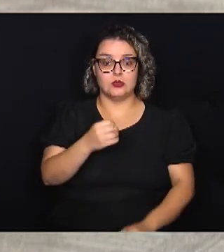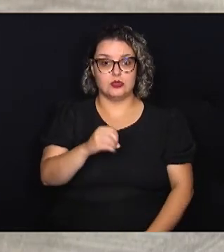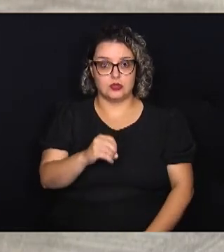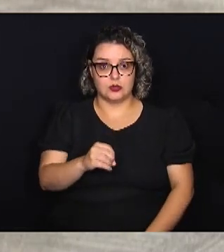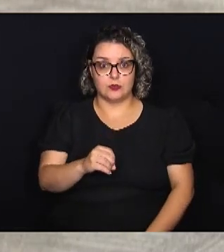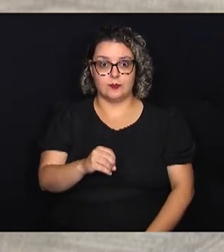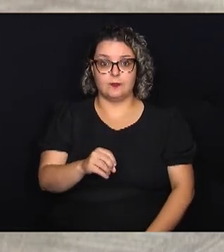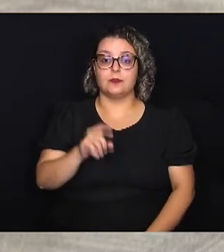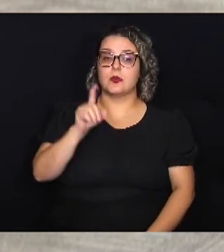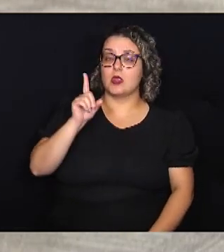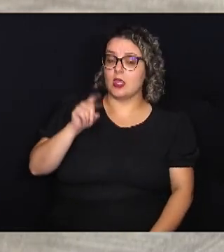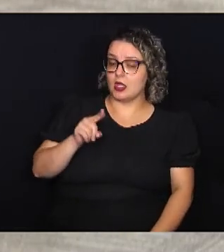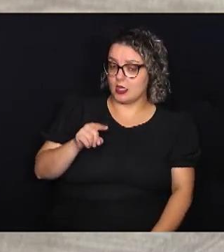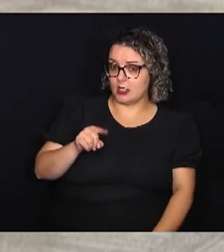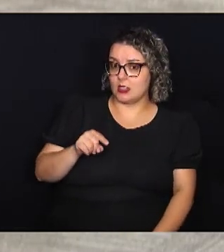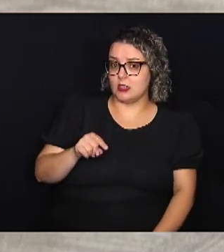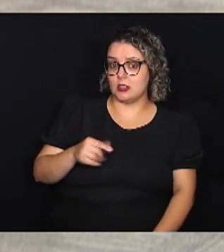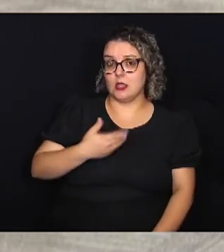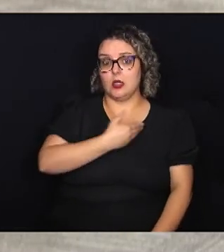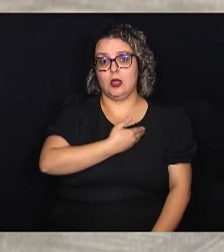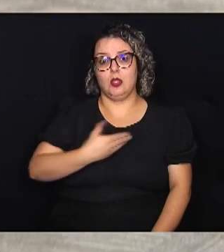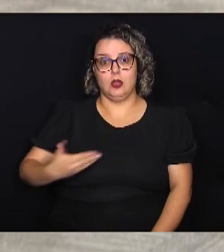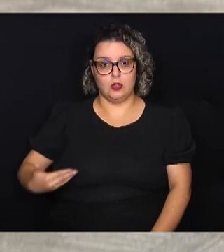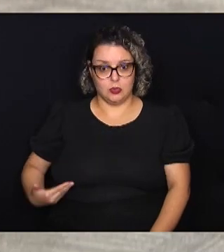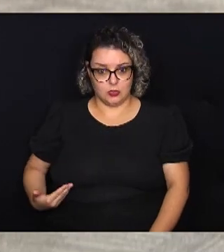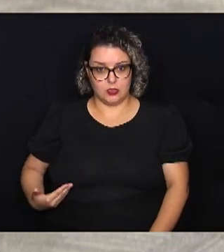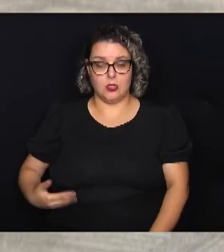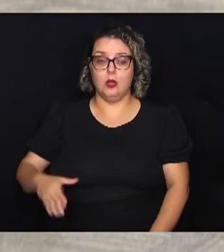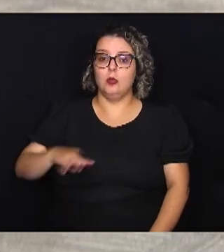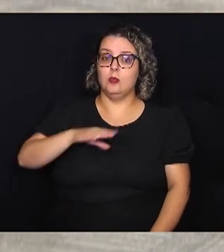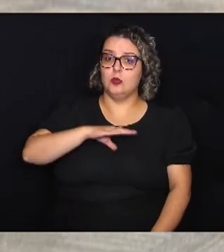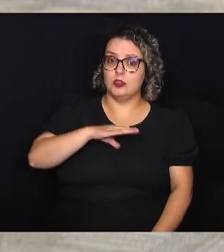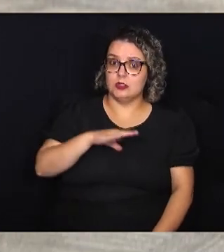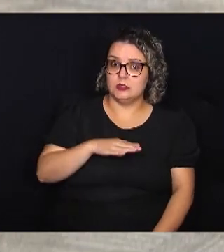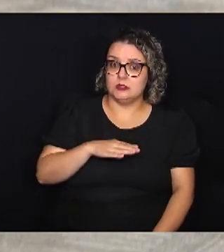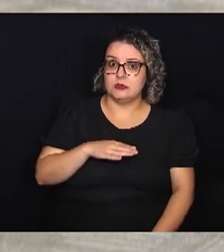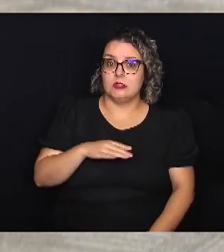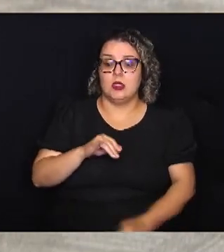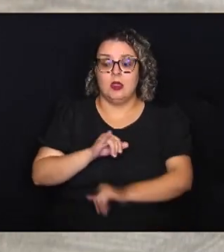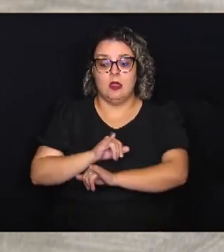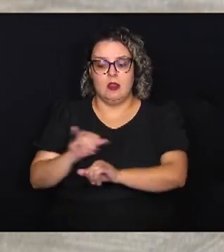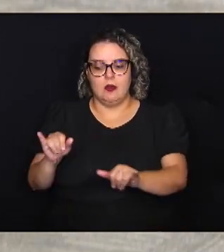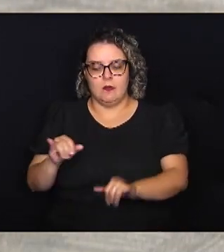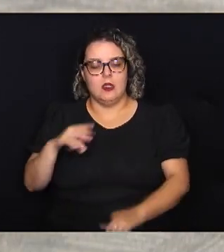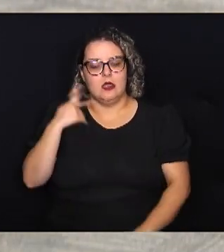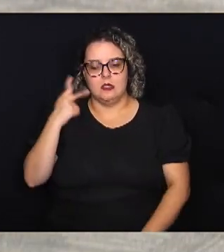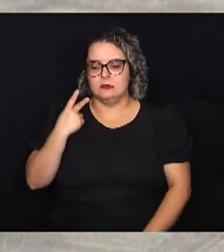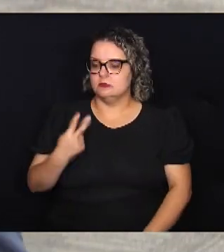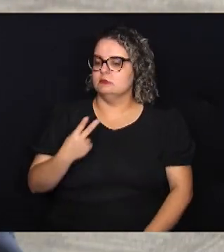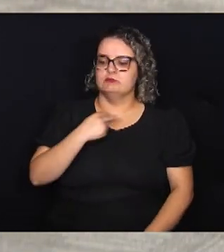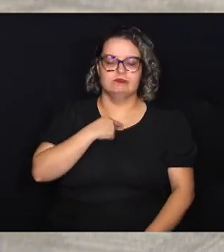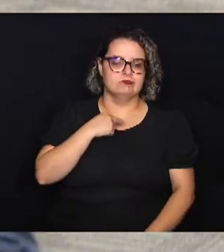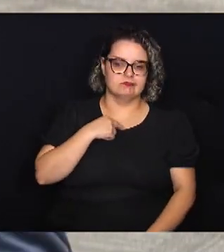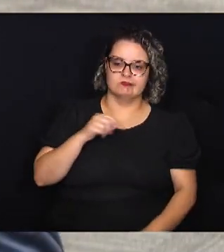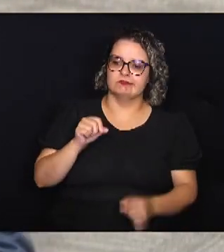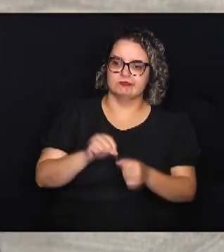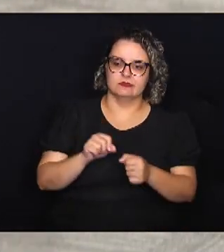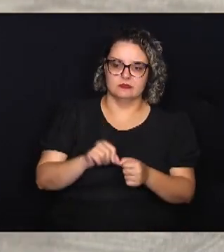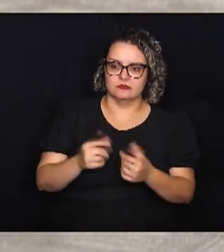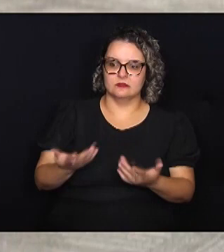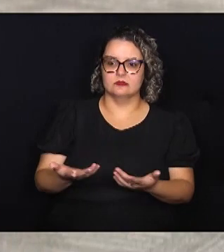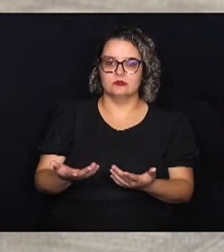cabe ao governo, cabe ao município avisar o vereador que não pôde ser contemplado se ele quer fazer